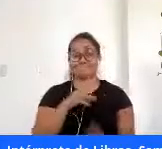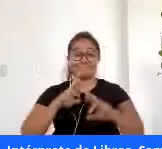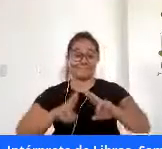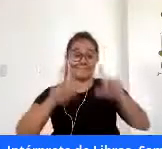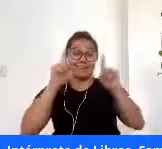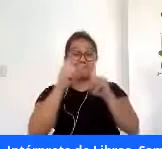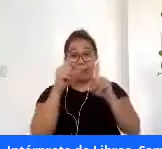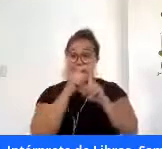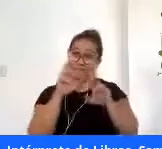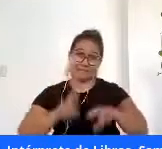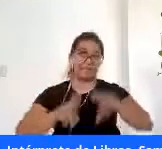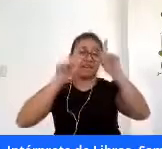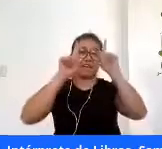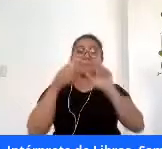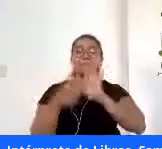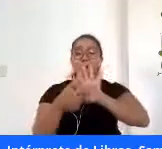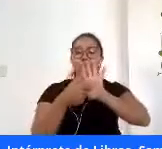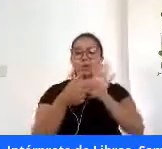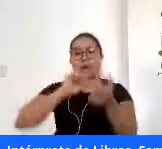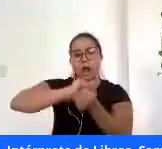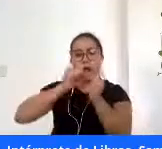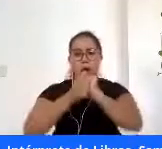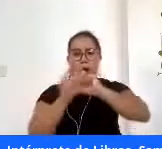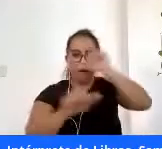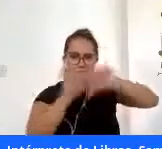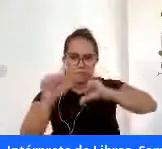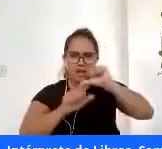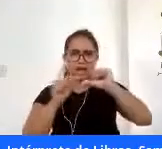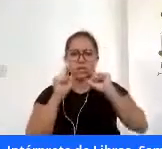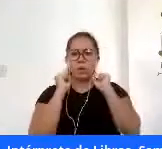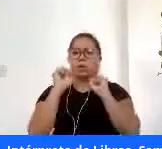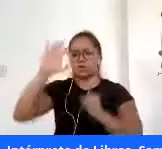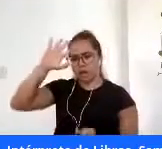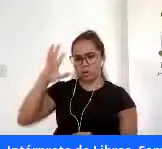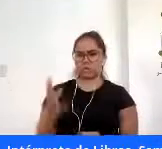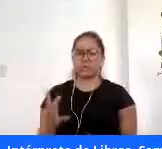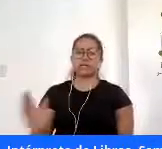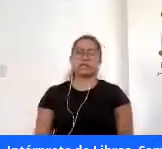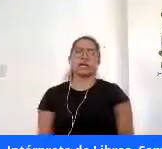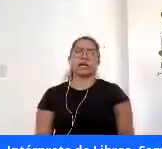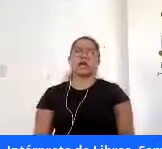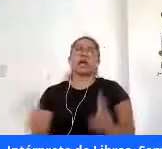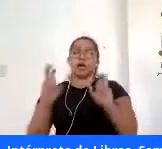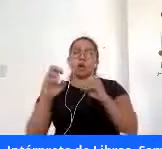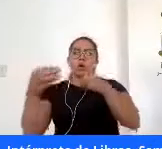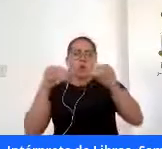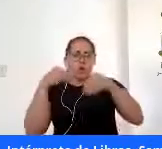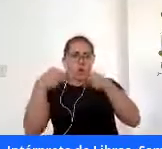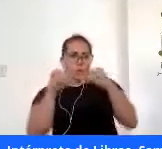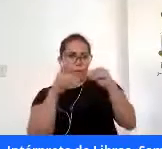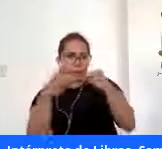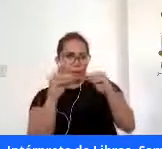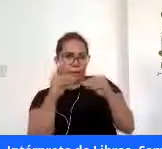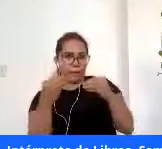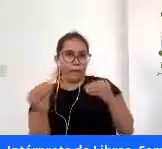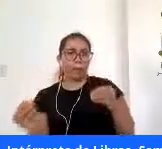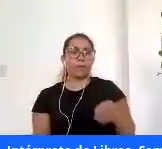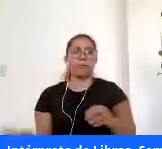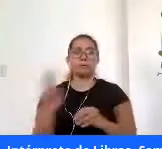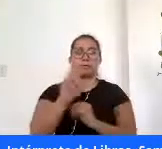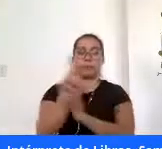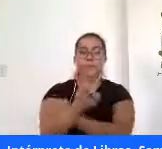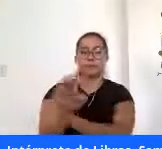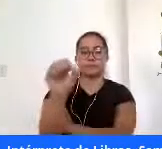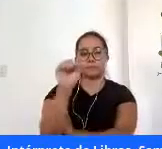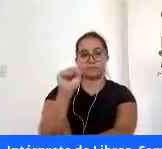mostrando justamente as alterações que podem acontecer, né, relacionadas com a plasticidade. No caso aqui, a sinaptogênese, né, que nada mais